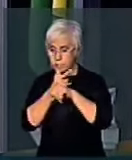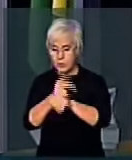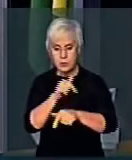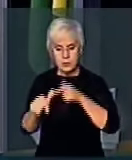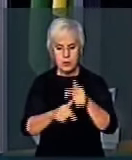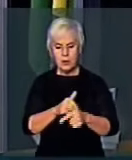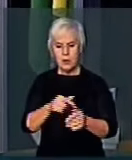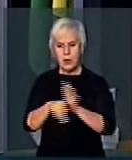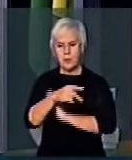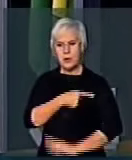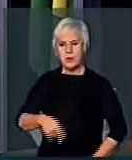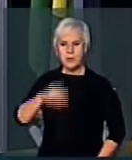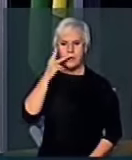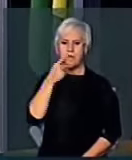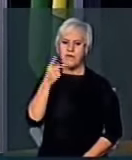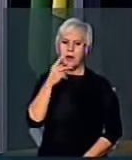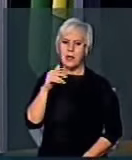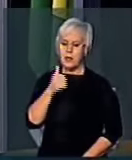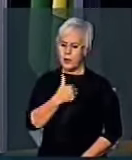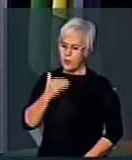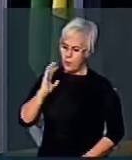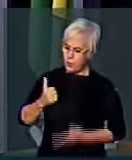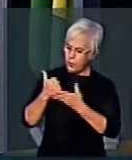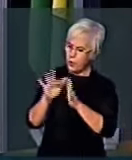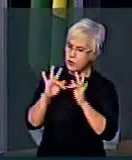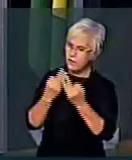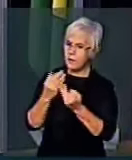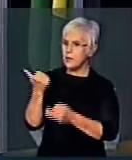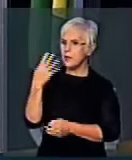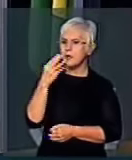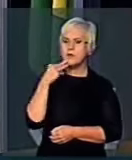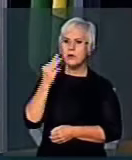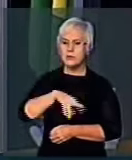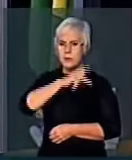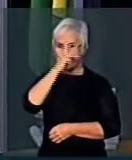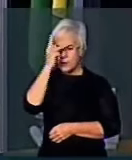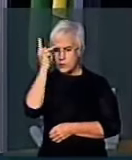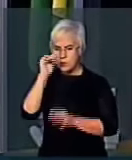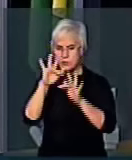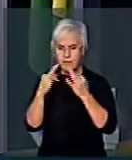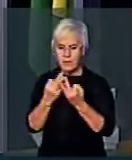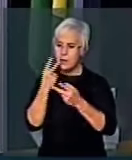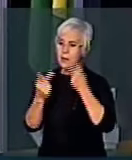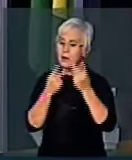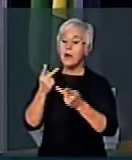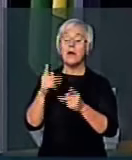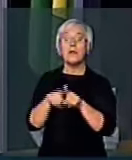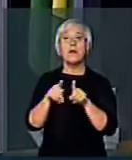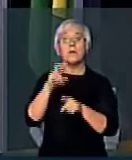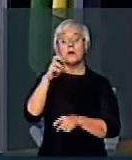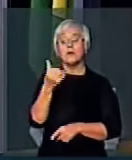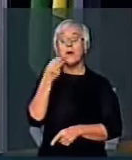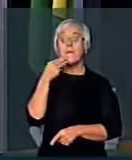que o Bolsa Família atinge 14 milhões de famílias. Dessa vez ela acertou a multiplicação, falou que